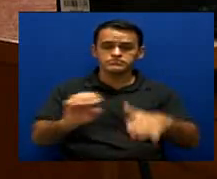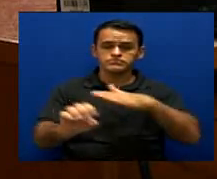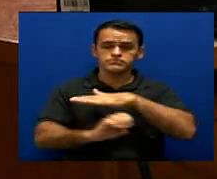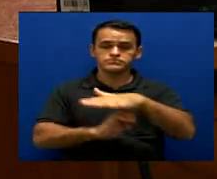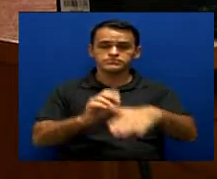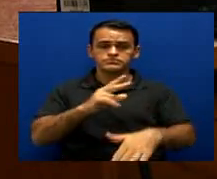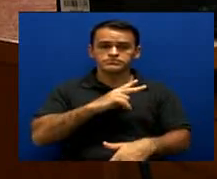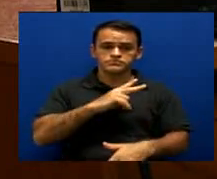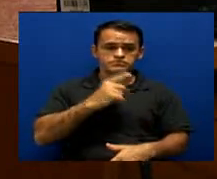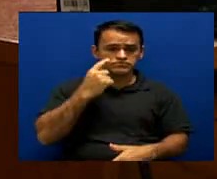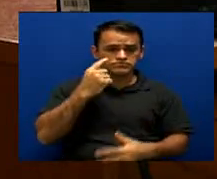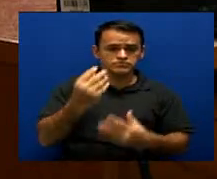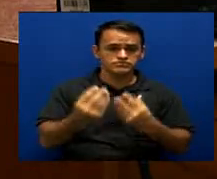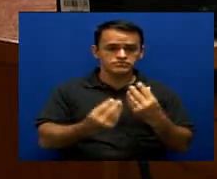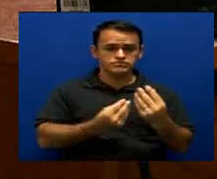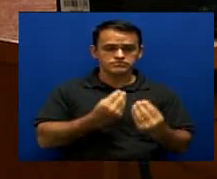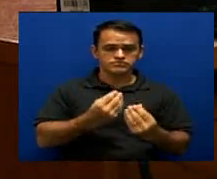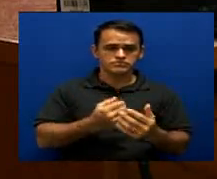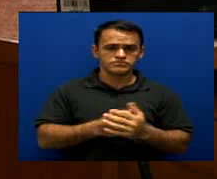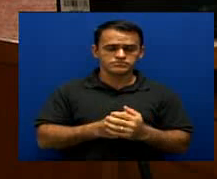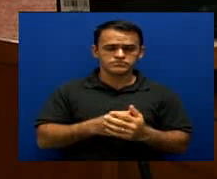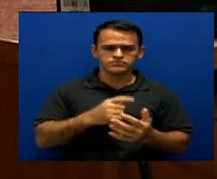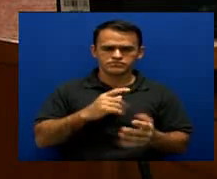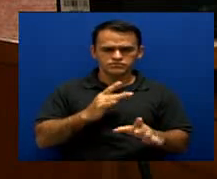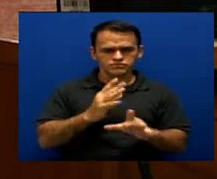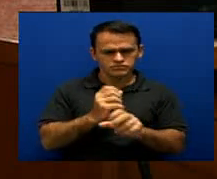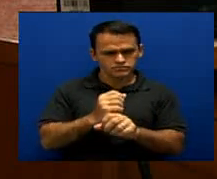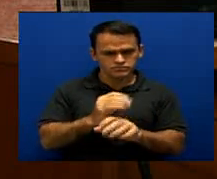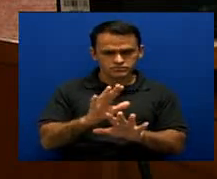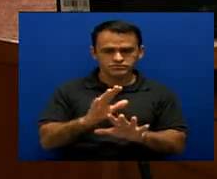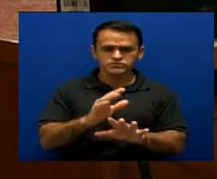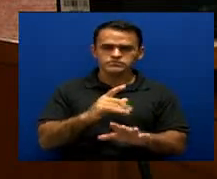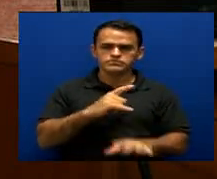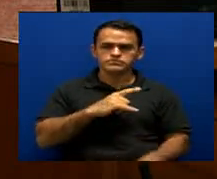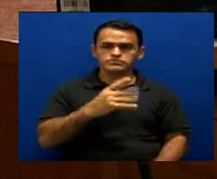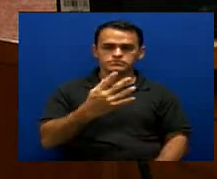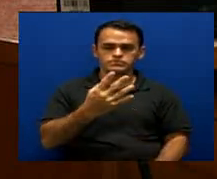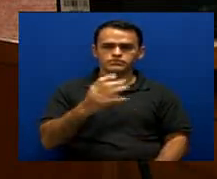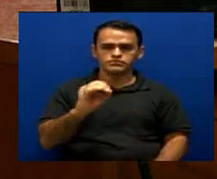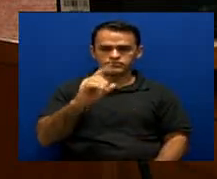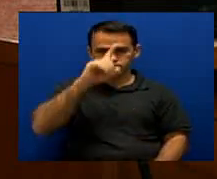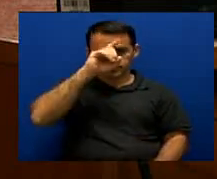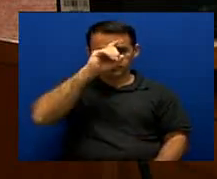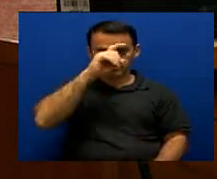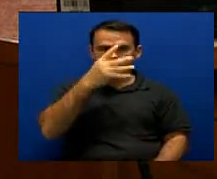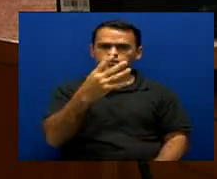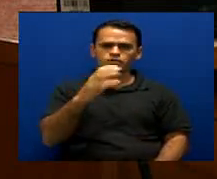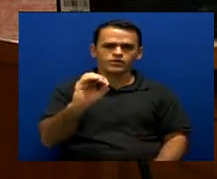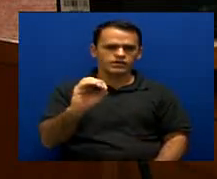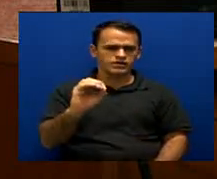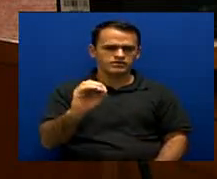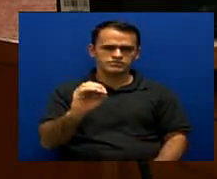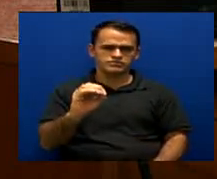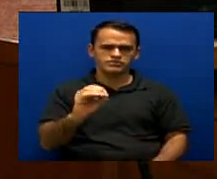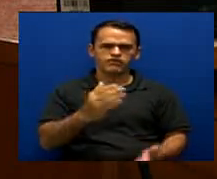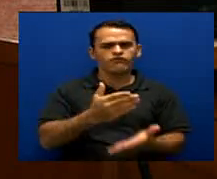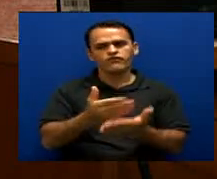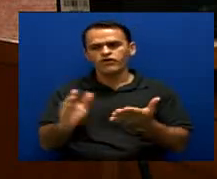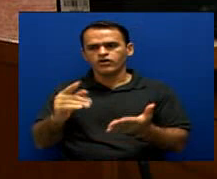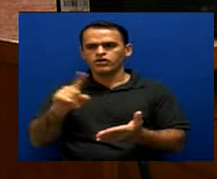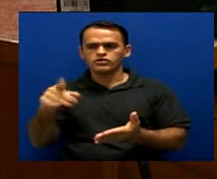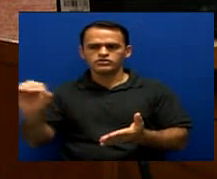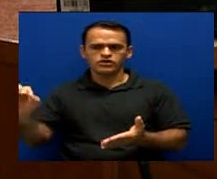fazendo uma conta rápida sorocaba tem 40 unidades de atendimento direto fora sonoros vigilância sanitária